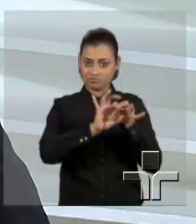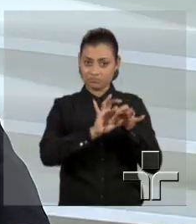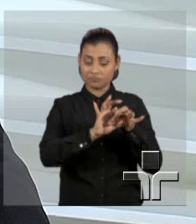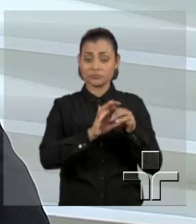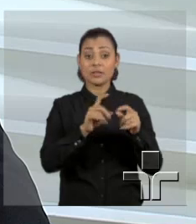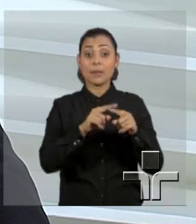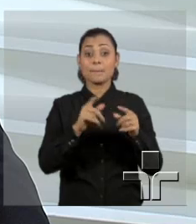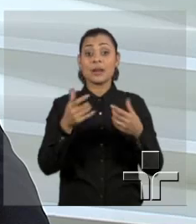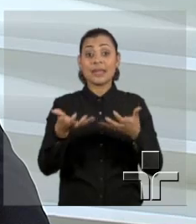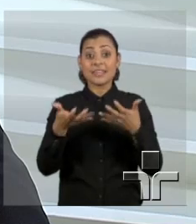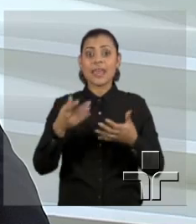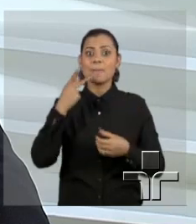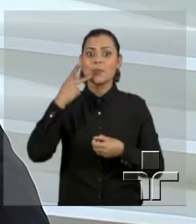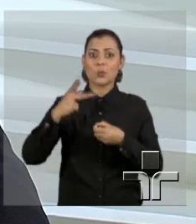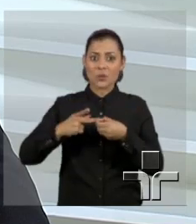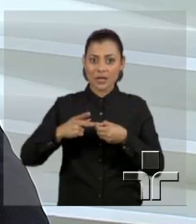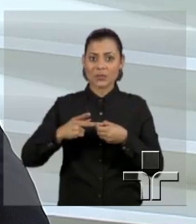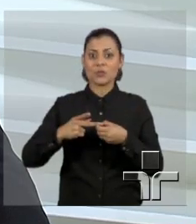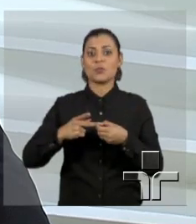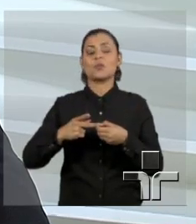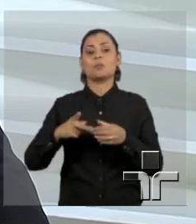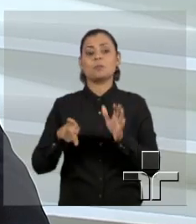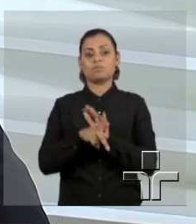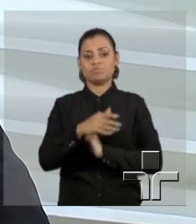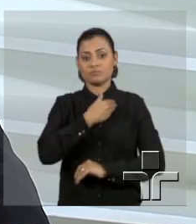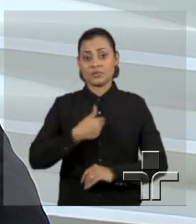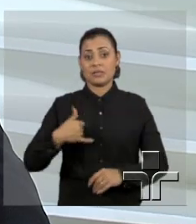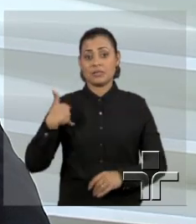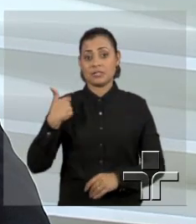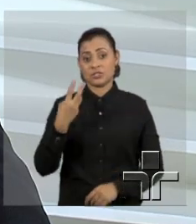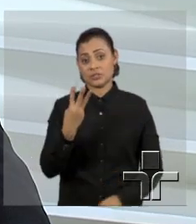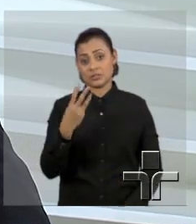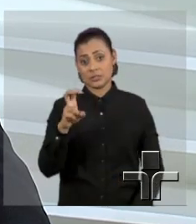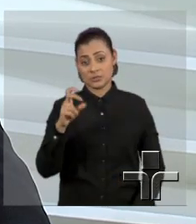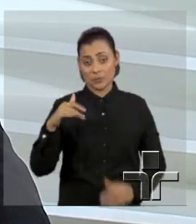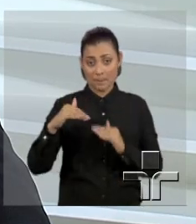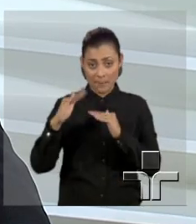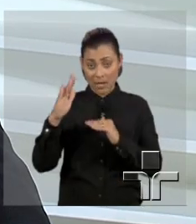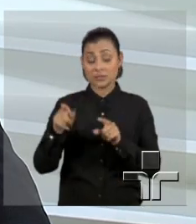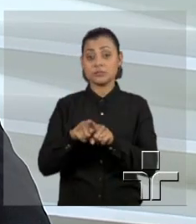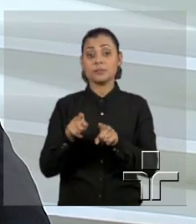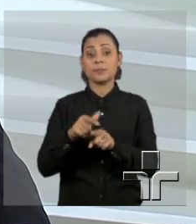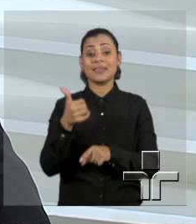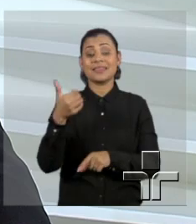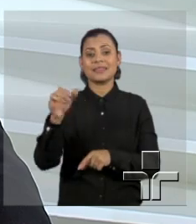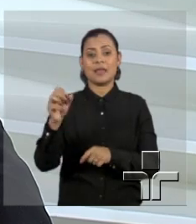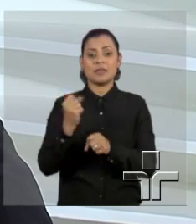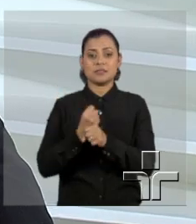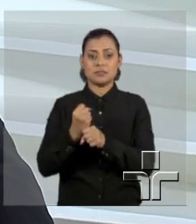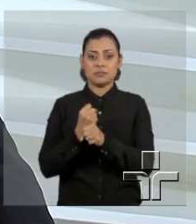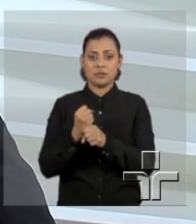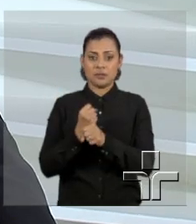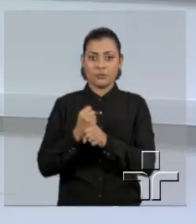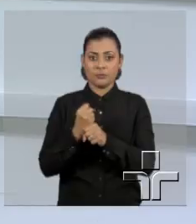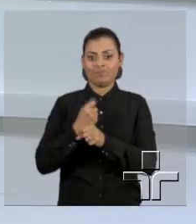ser Procurador-Geral da República seria ter mais de 35 anos e 10 anos